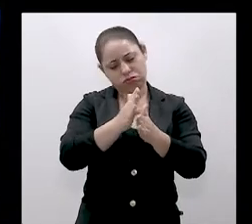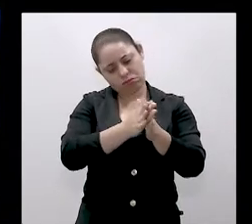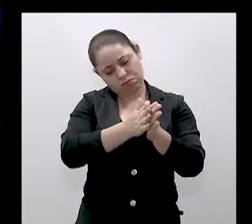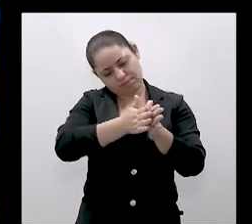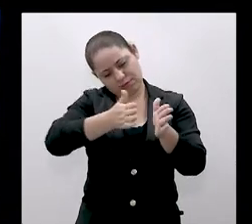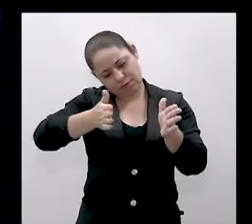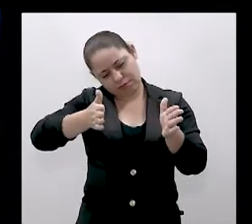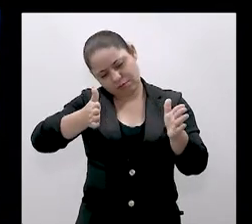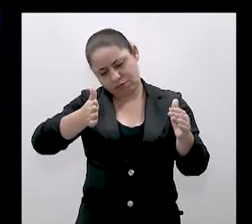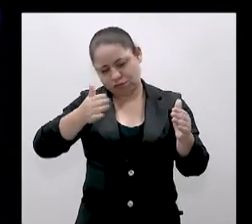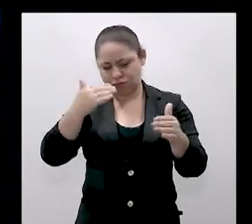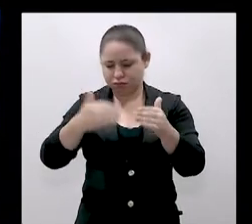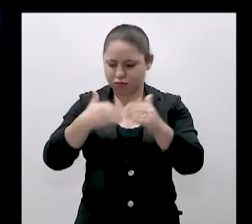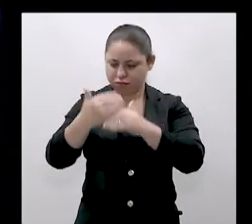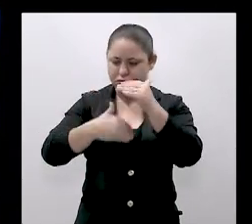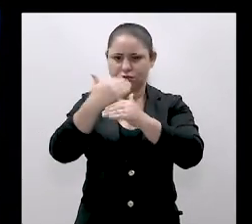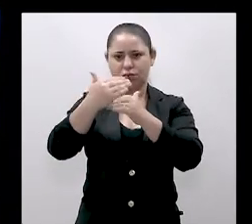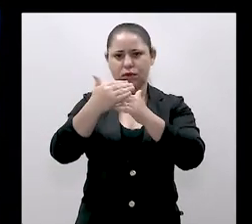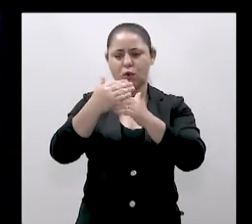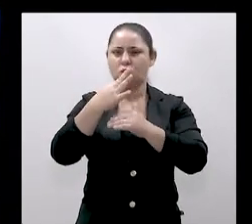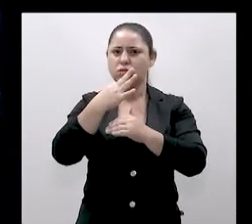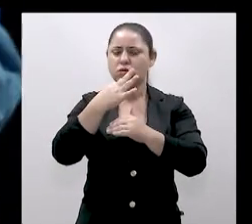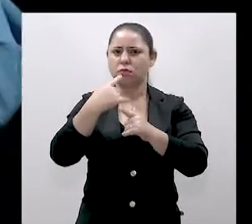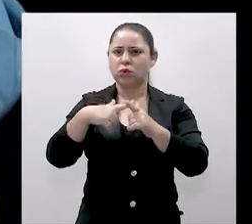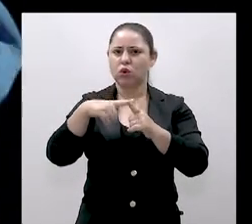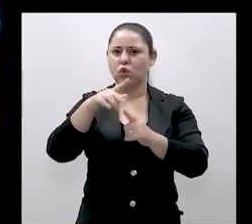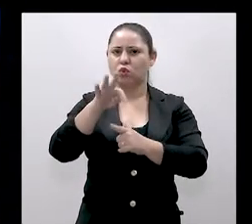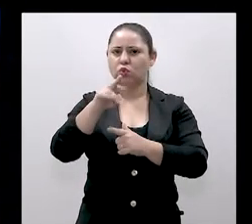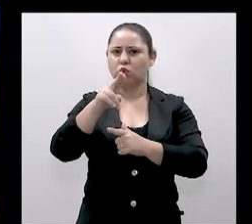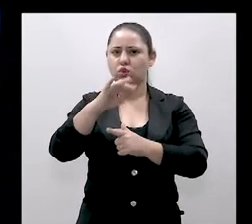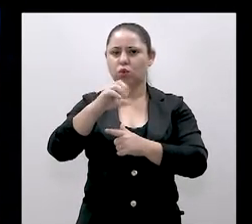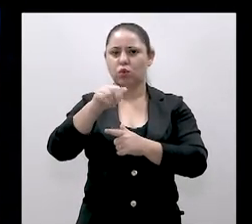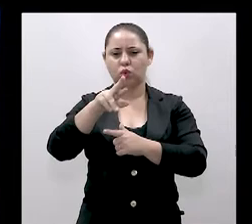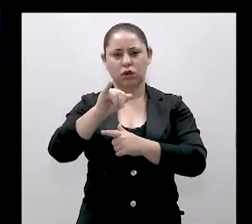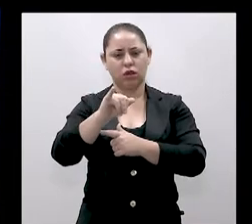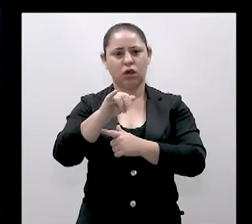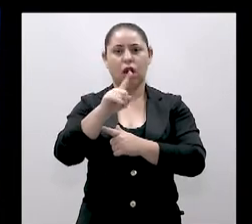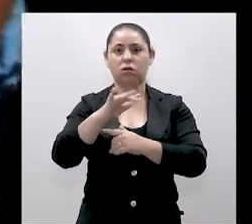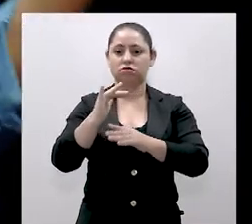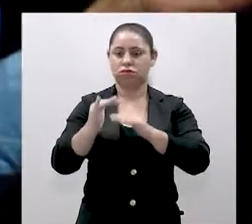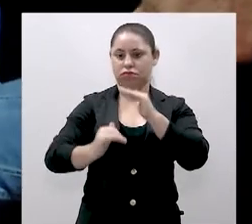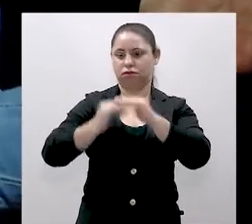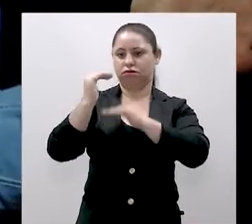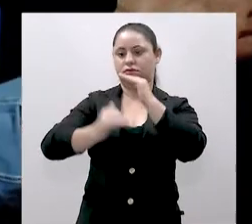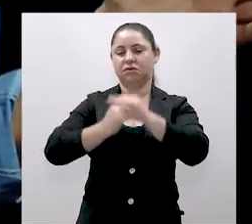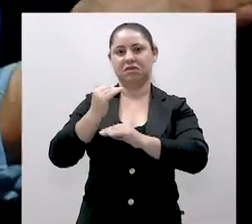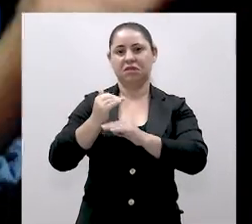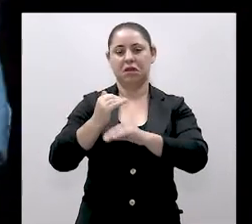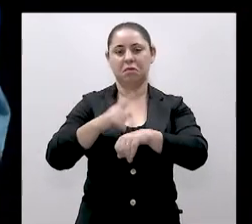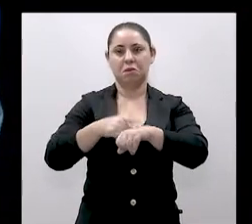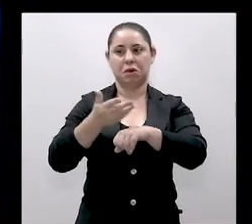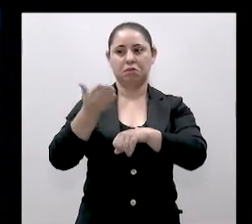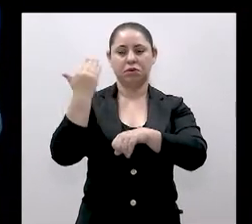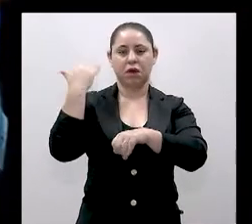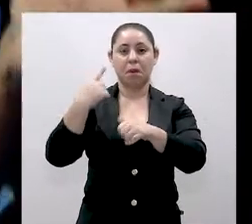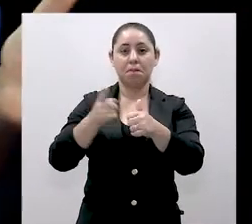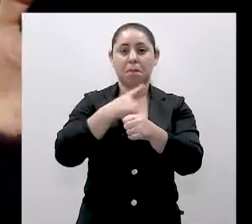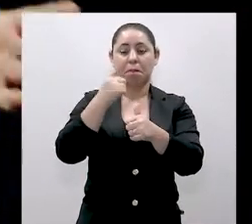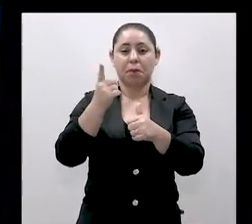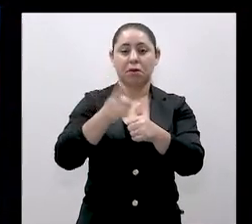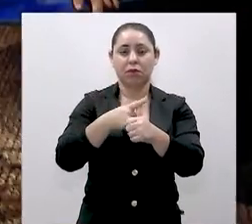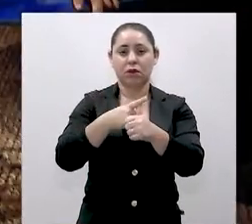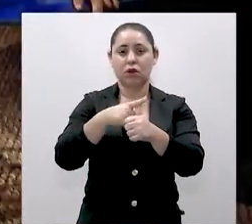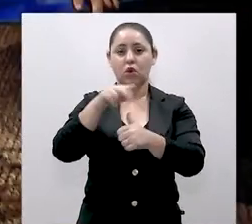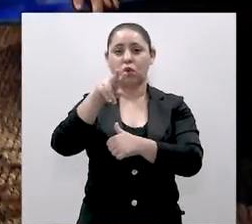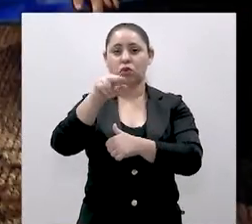é nós procure uma mãozinha na sua polícia tecnológico extremamente avançada para aquela época foi a primeira usina